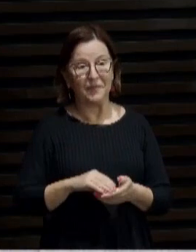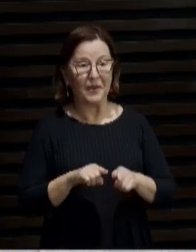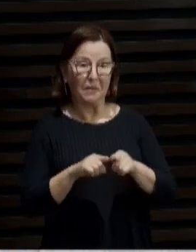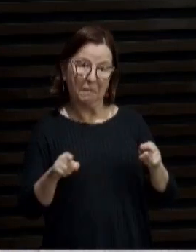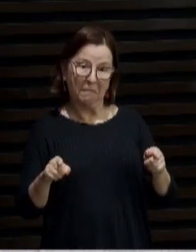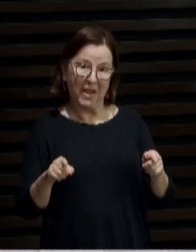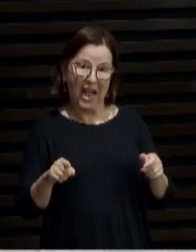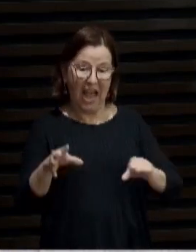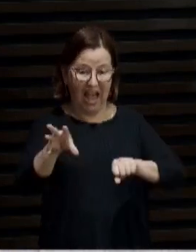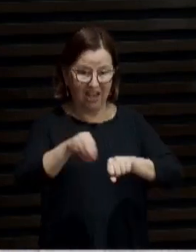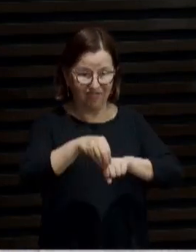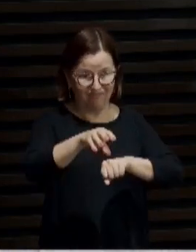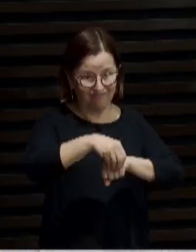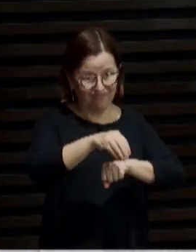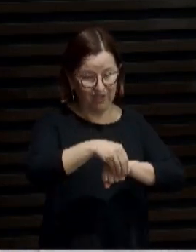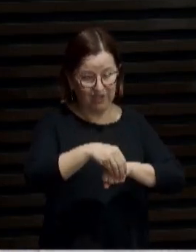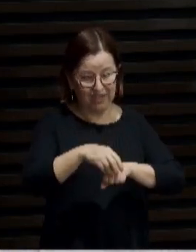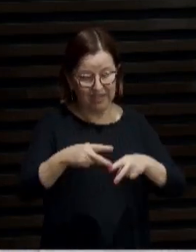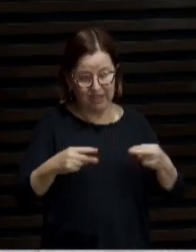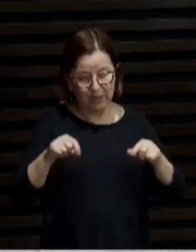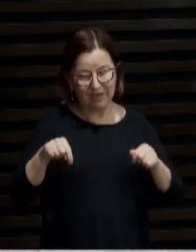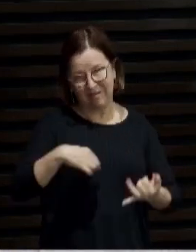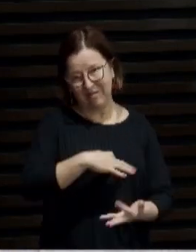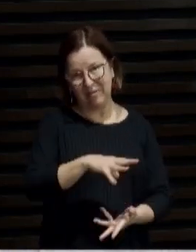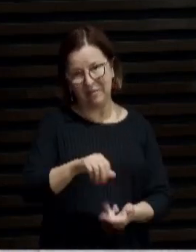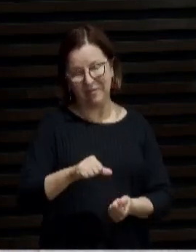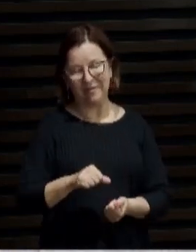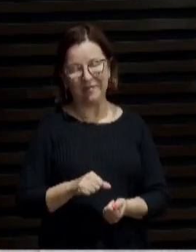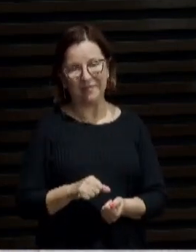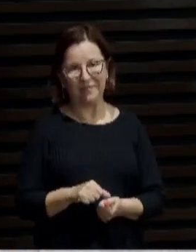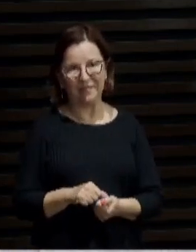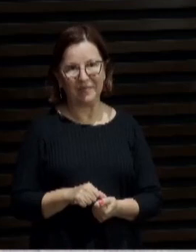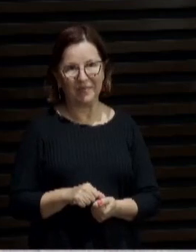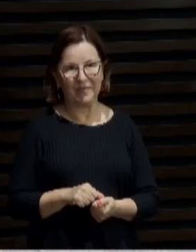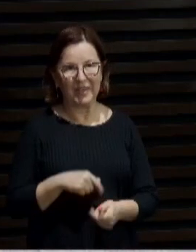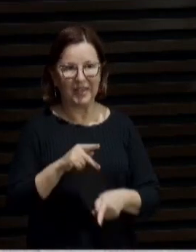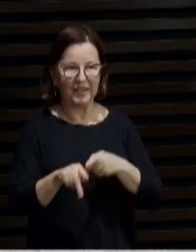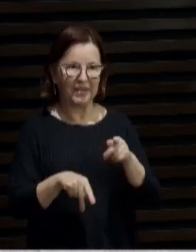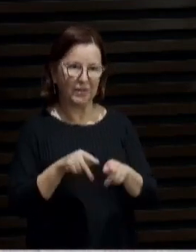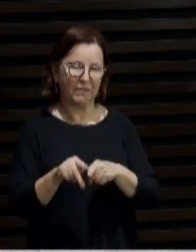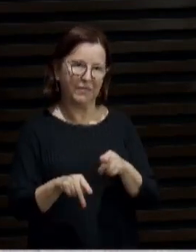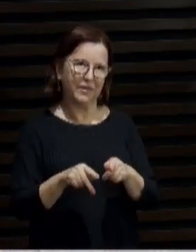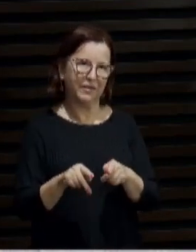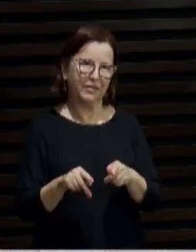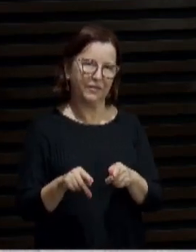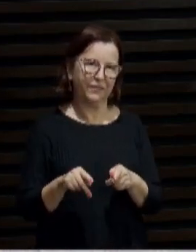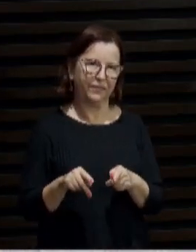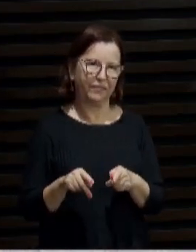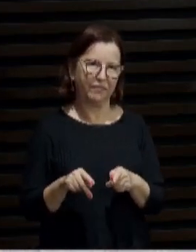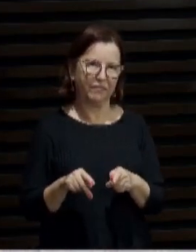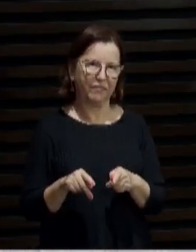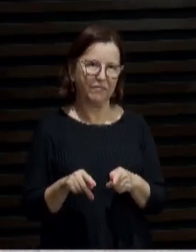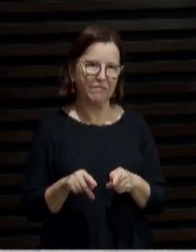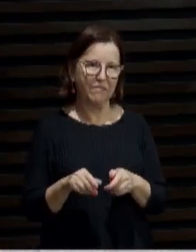do mundo. Como nós vamos ver, hoje eles eram... Se por um lado eles tinham grande